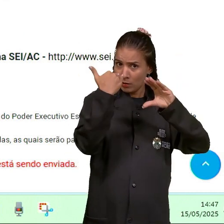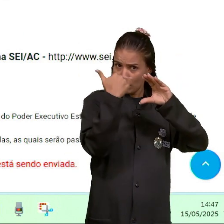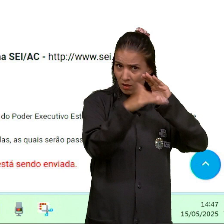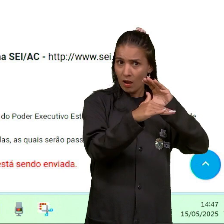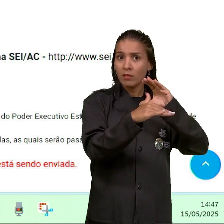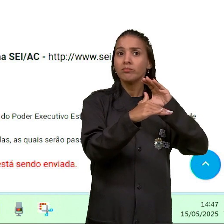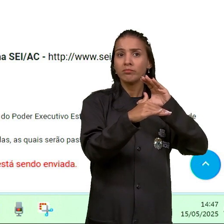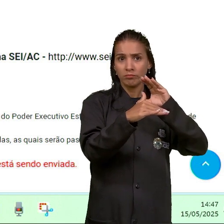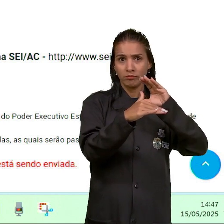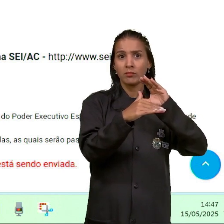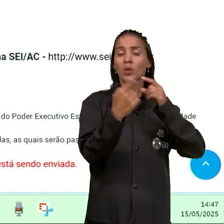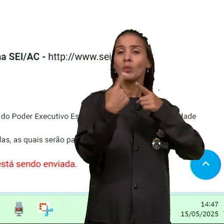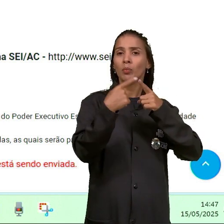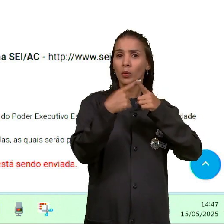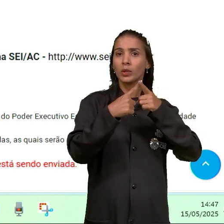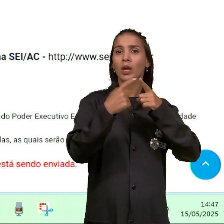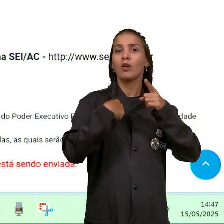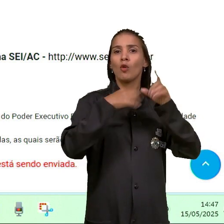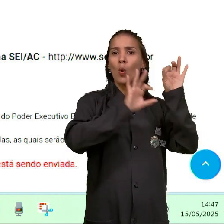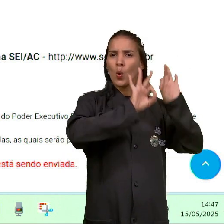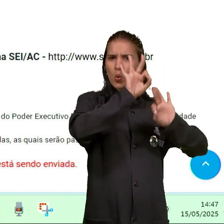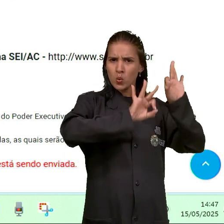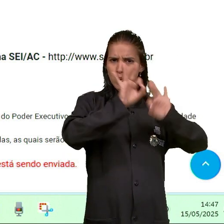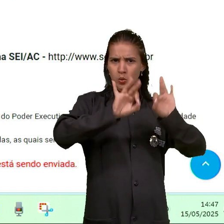para esse e-mail